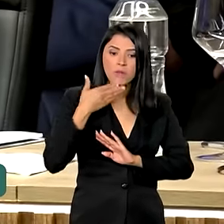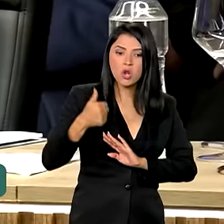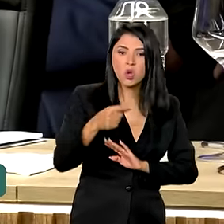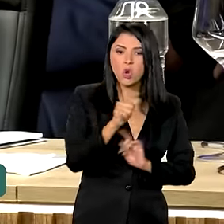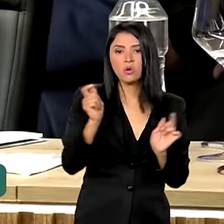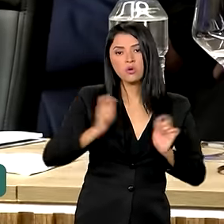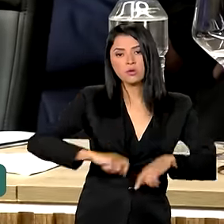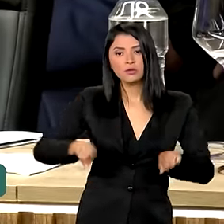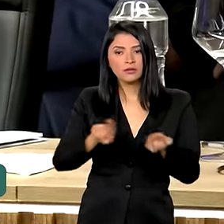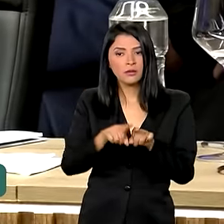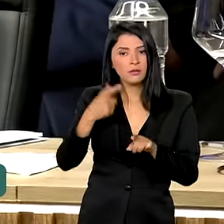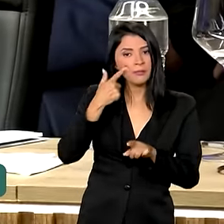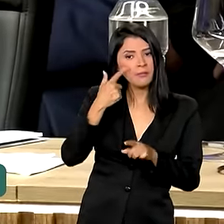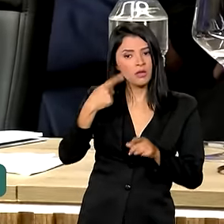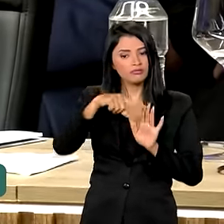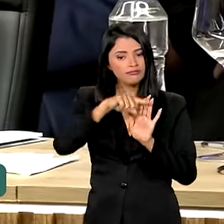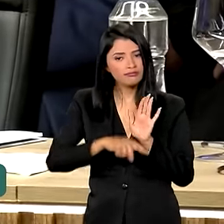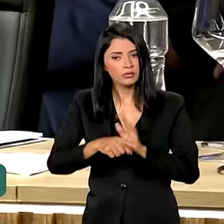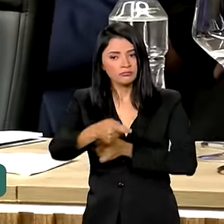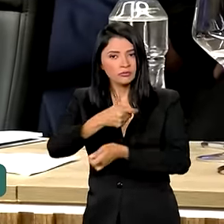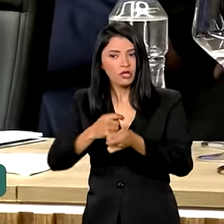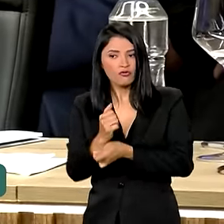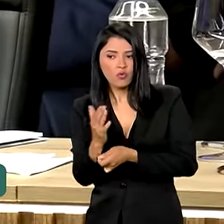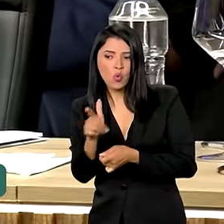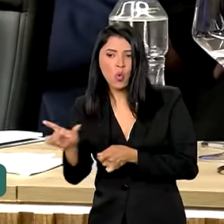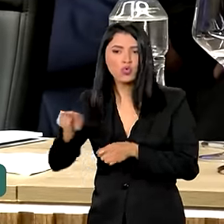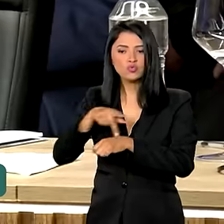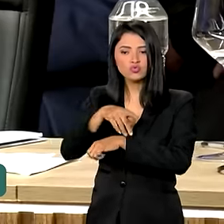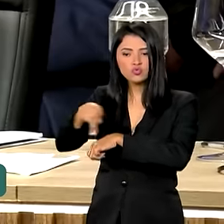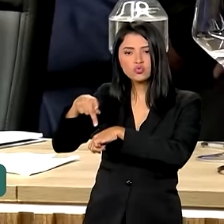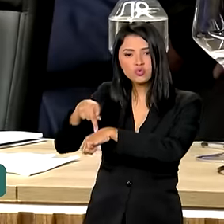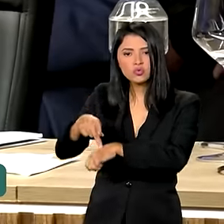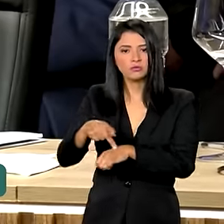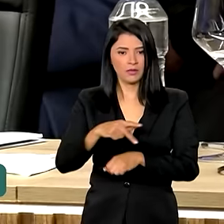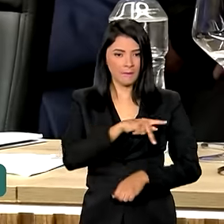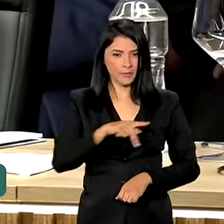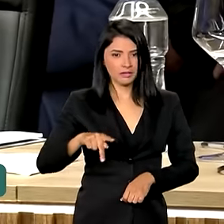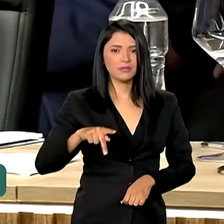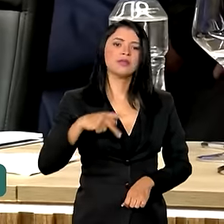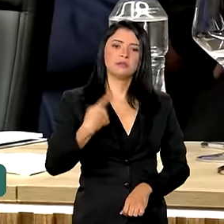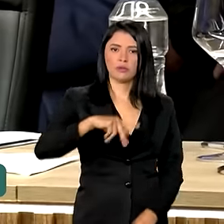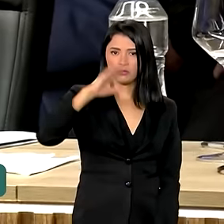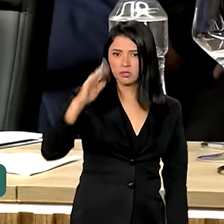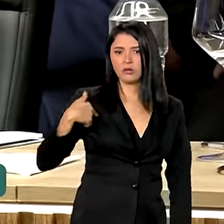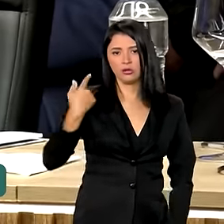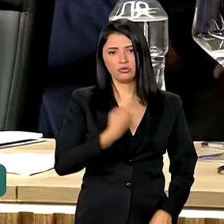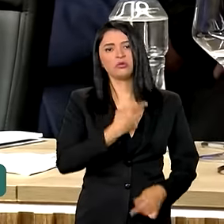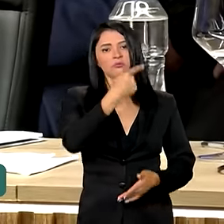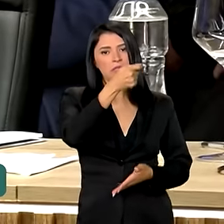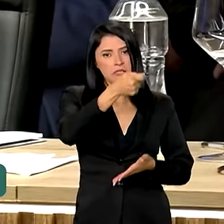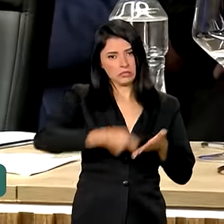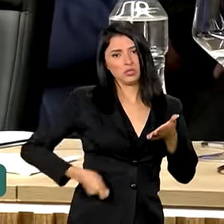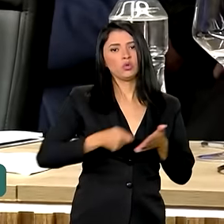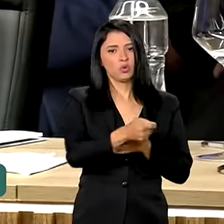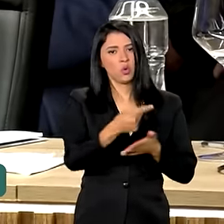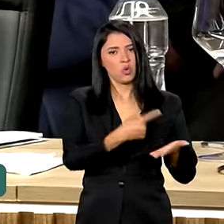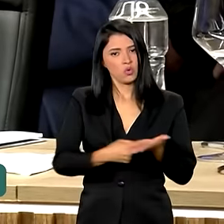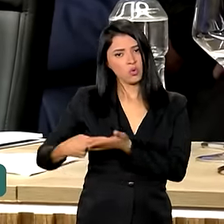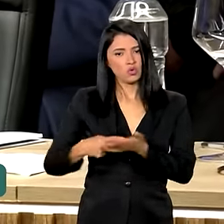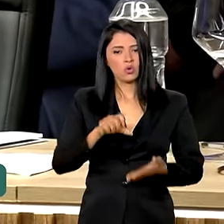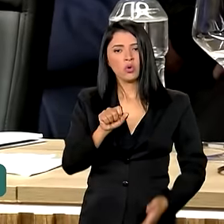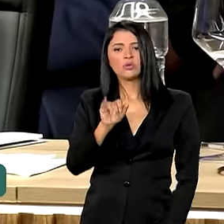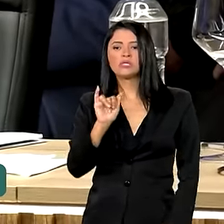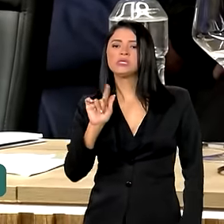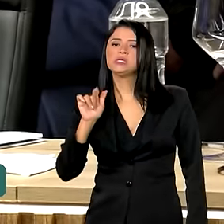em uma ambiciosa agenda comercial externa. Na presidência brasileira, assinamos o acordo de livre comércio com